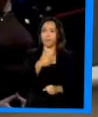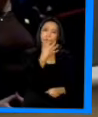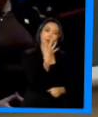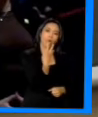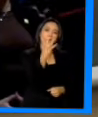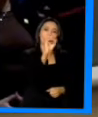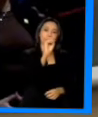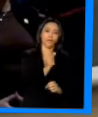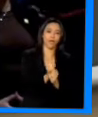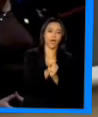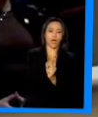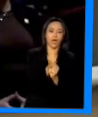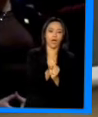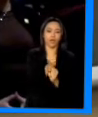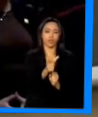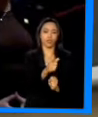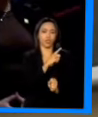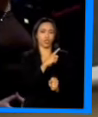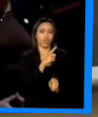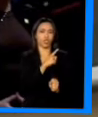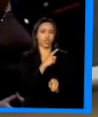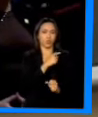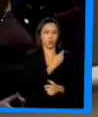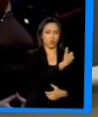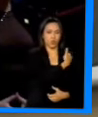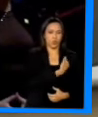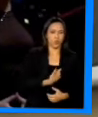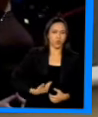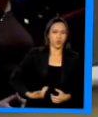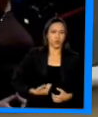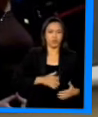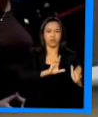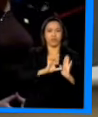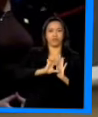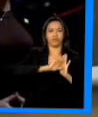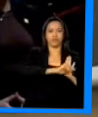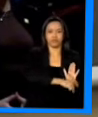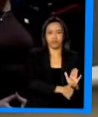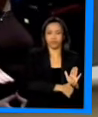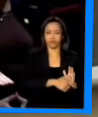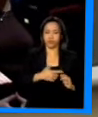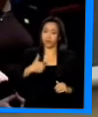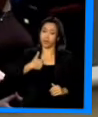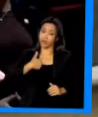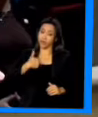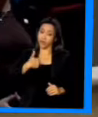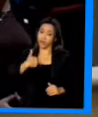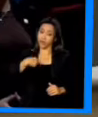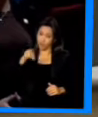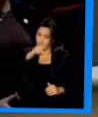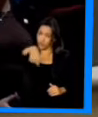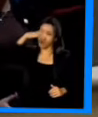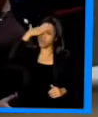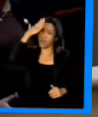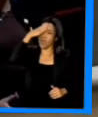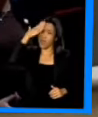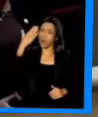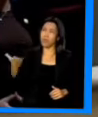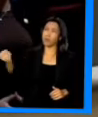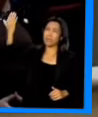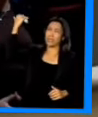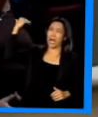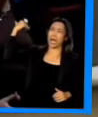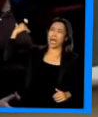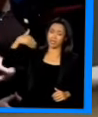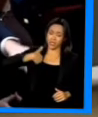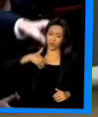foi a voz dos grandes cidadãos de bens brasileiros, aqueles que realmente prezam pela nossa democracia, aqueles que realmente